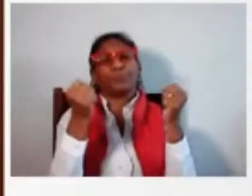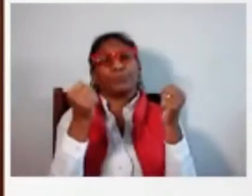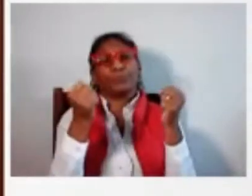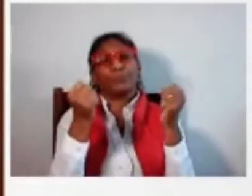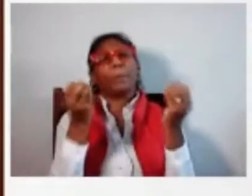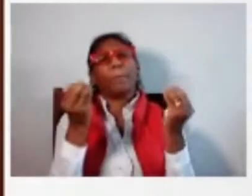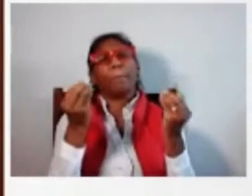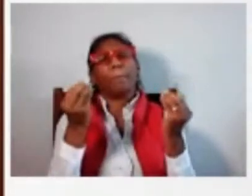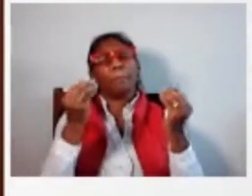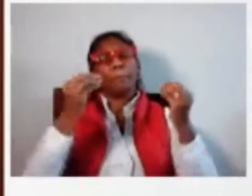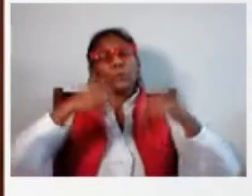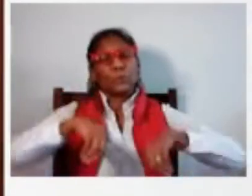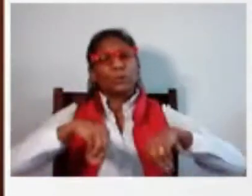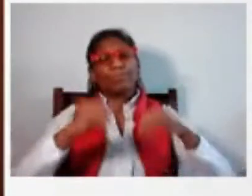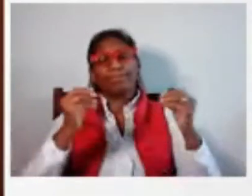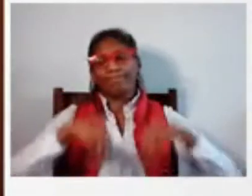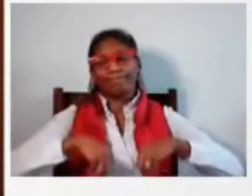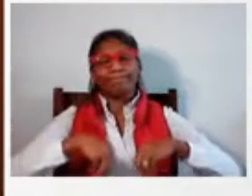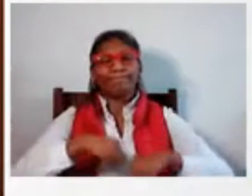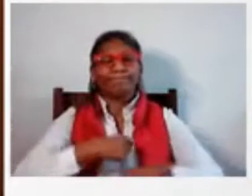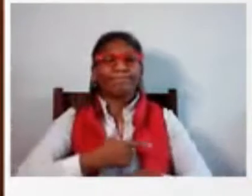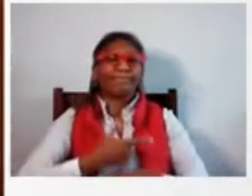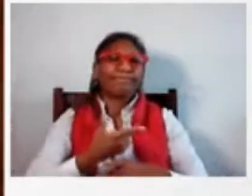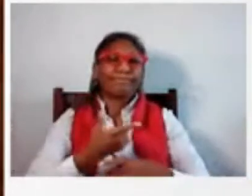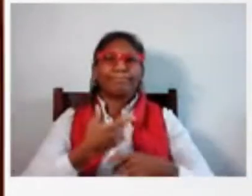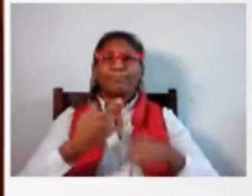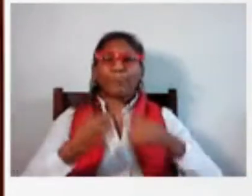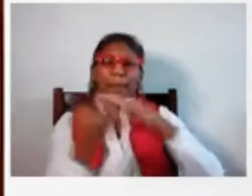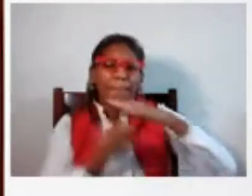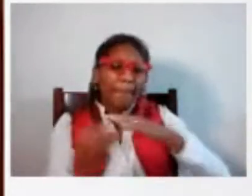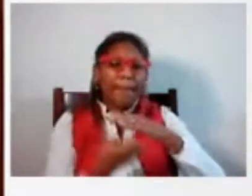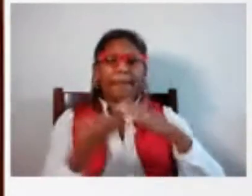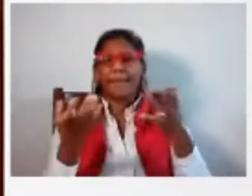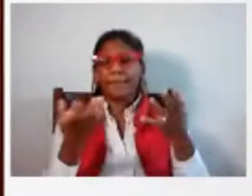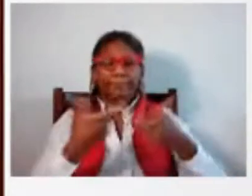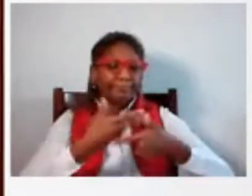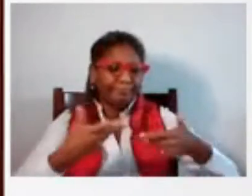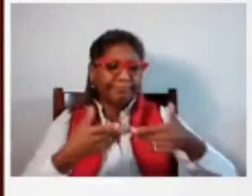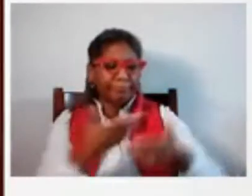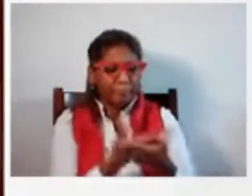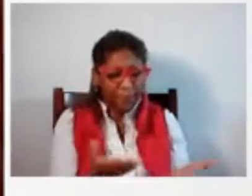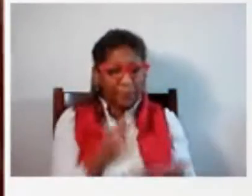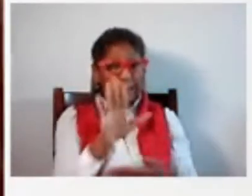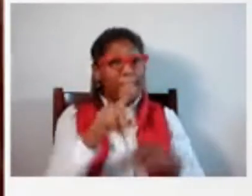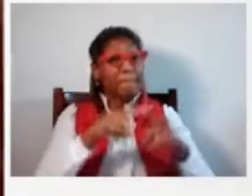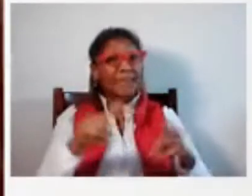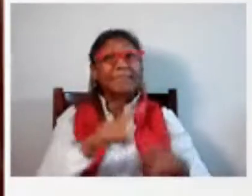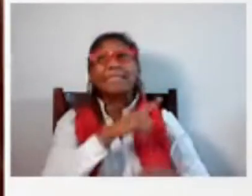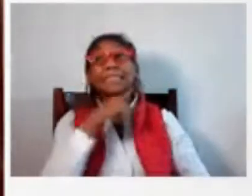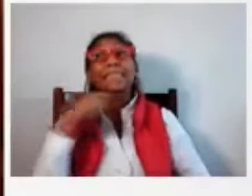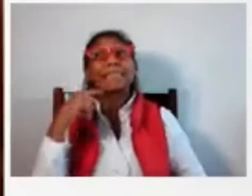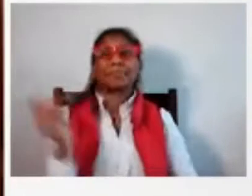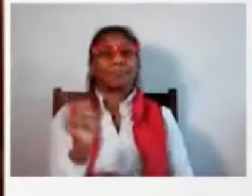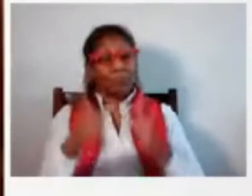pesado para os empreendedores do nosso estado, mas também não deixar para agir tarde demais, quando aí já